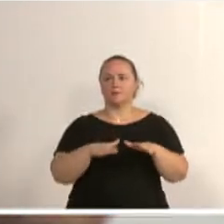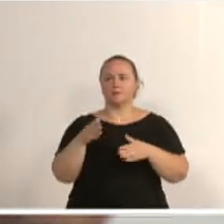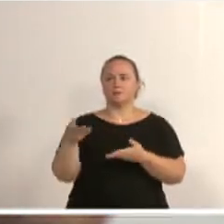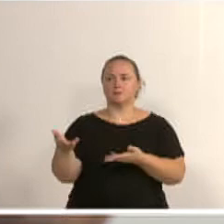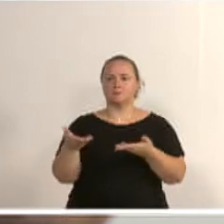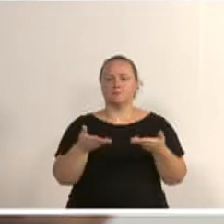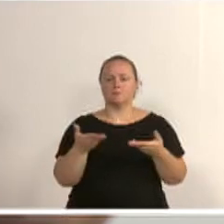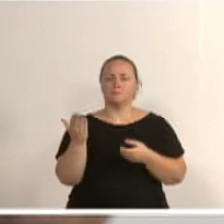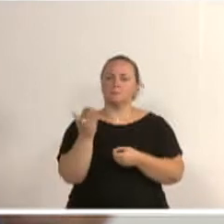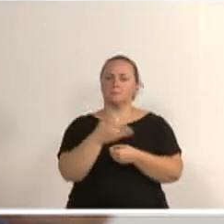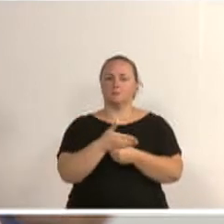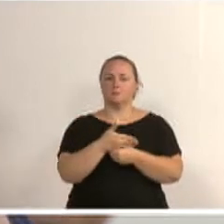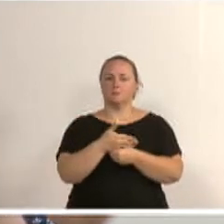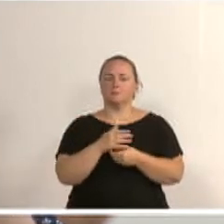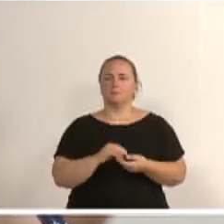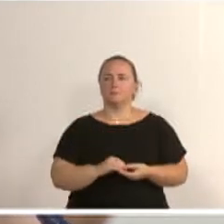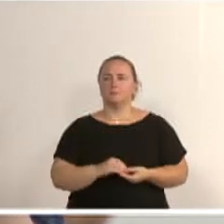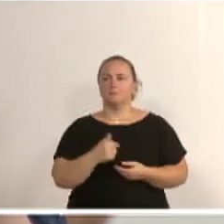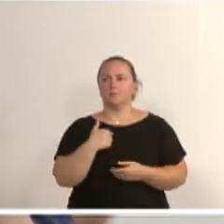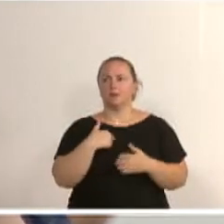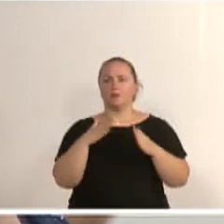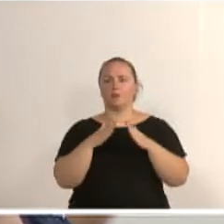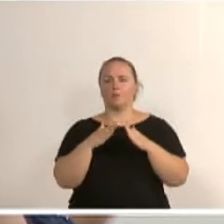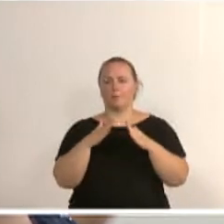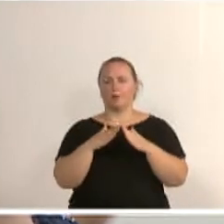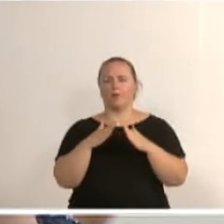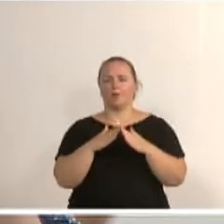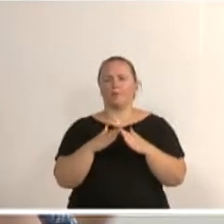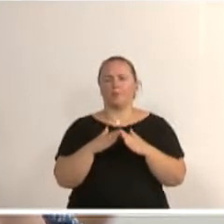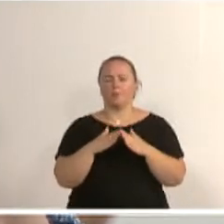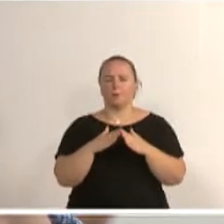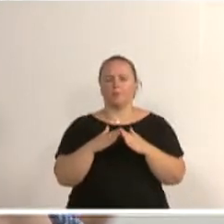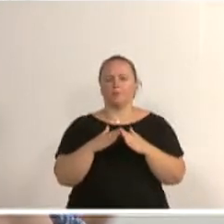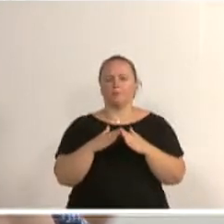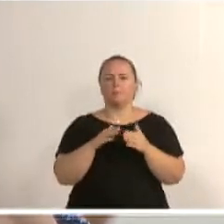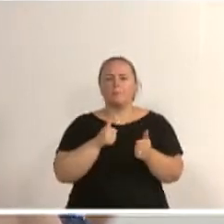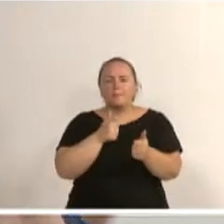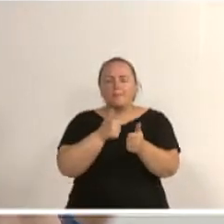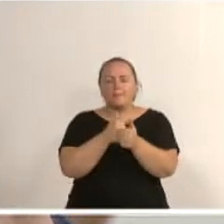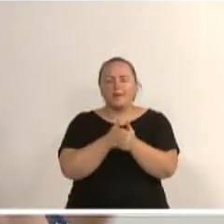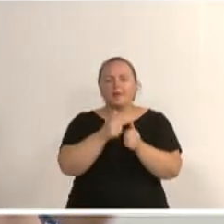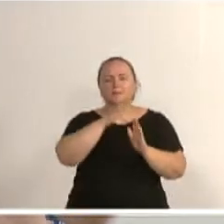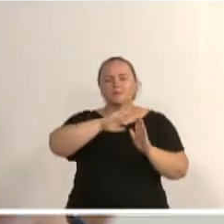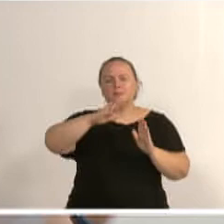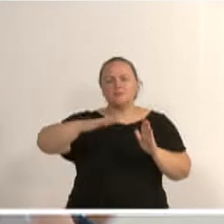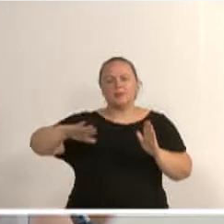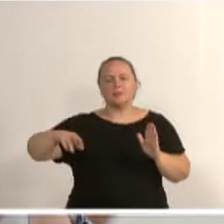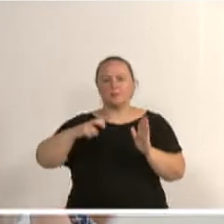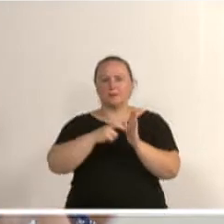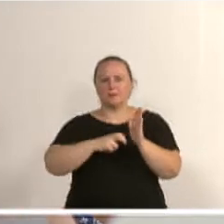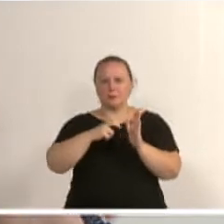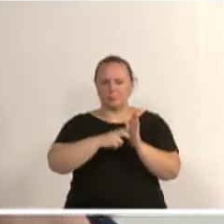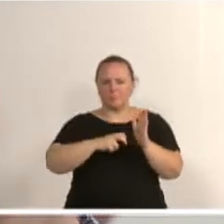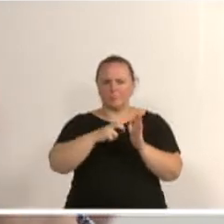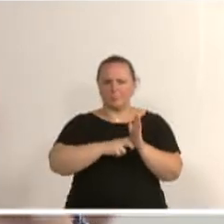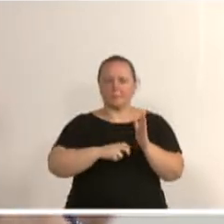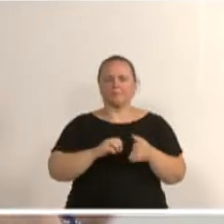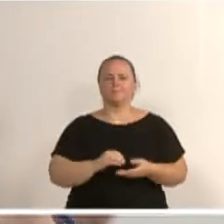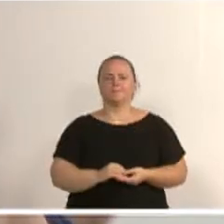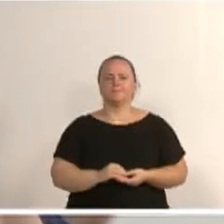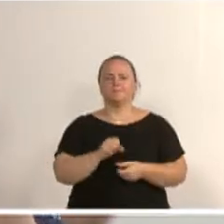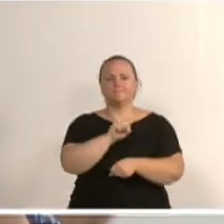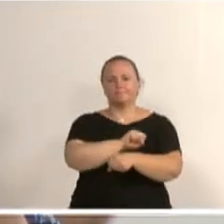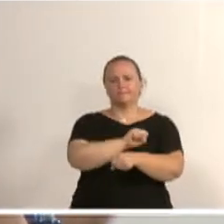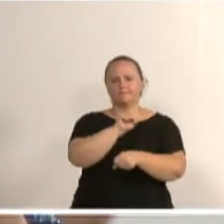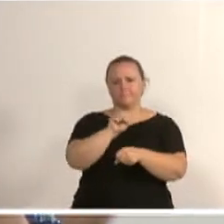táxi. Eu moro aqui no Ponte Salto, próximo ao Sedup. Eu pego o ônibus Ponte Salto. Depois das 4